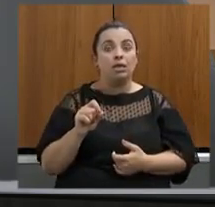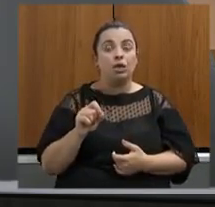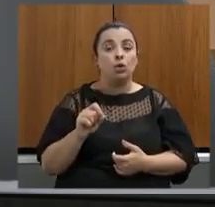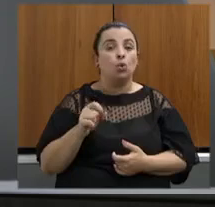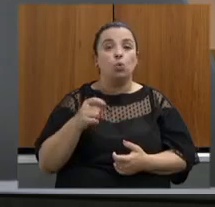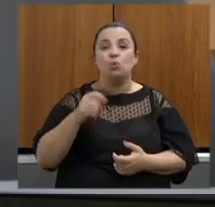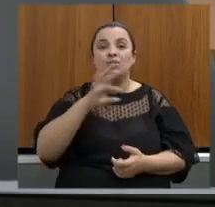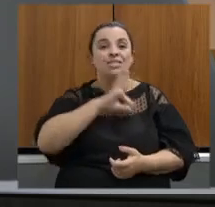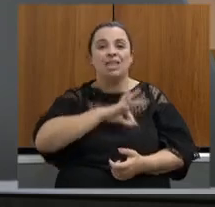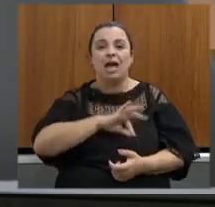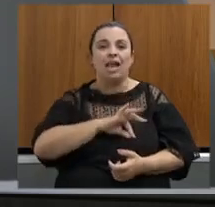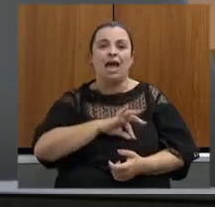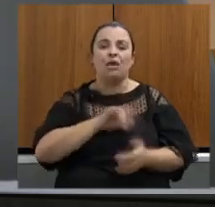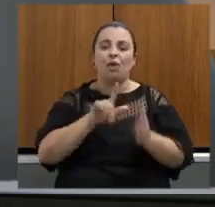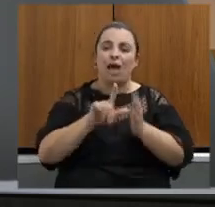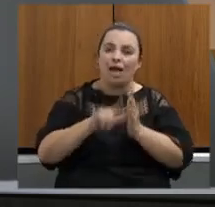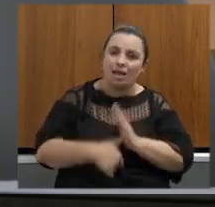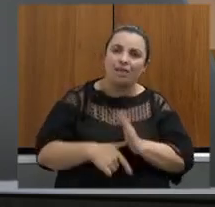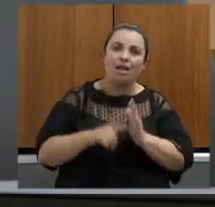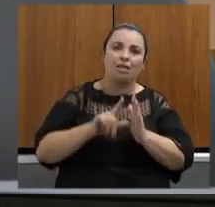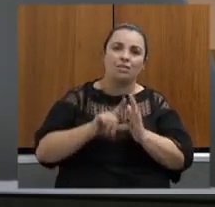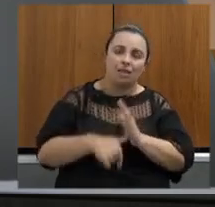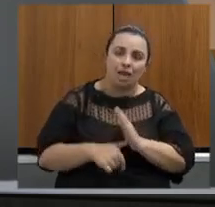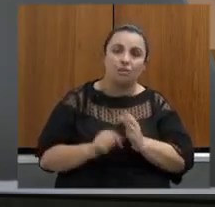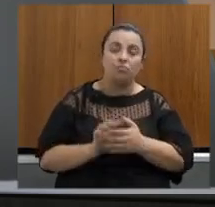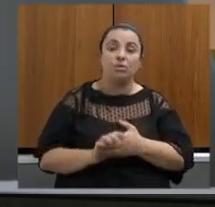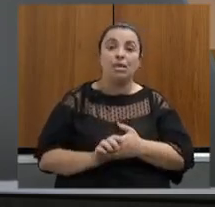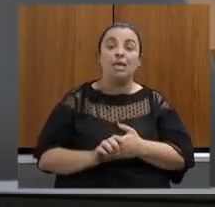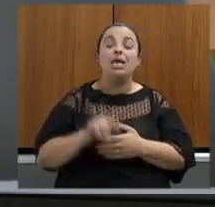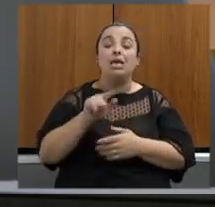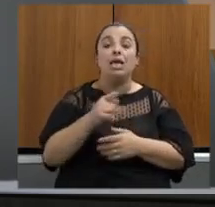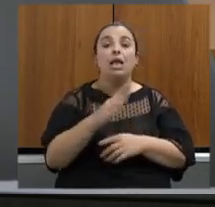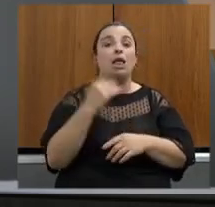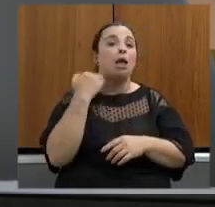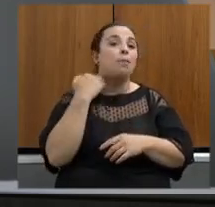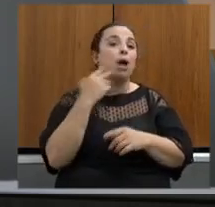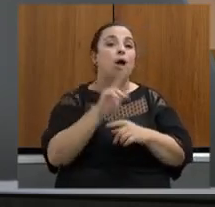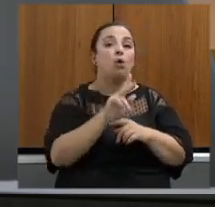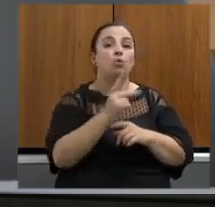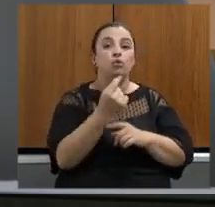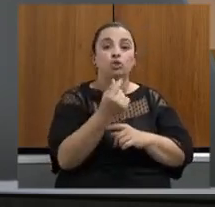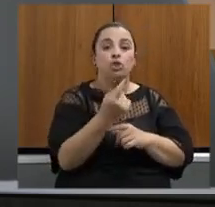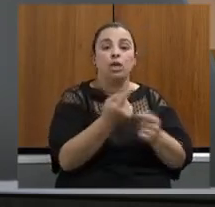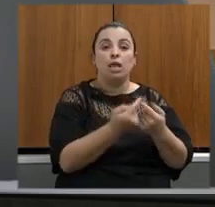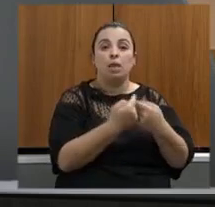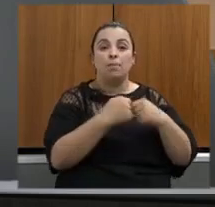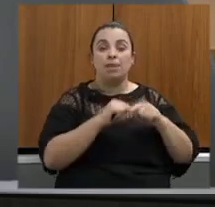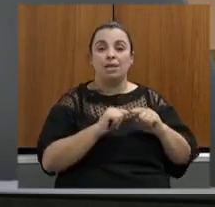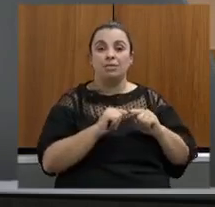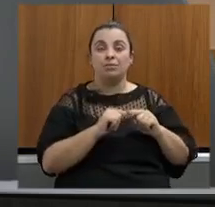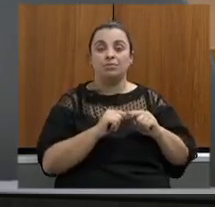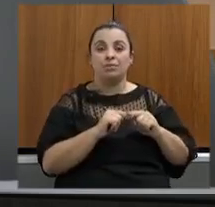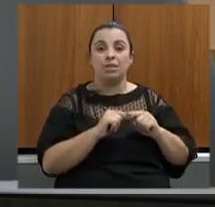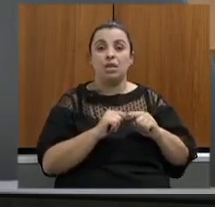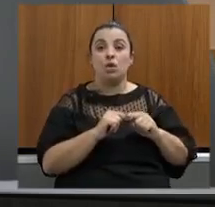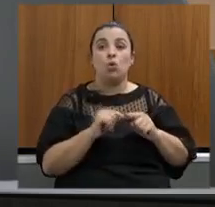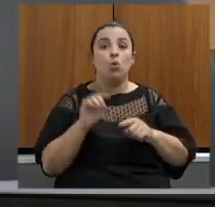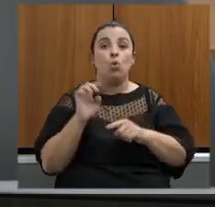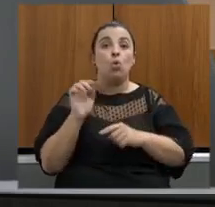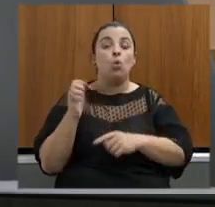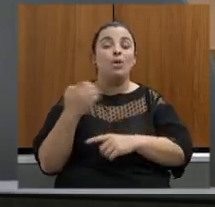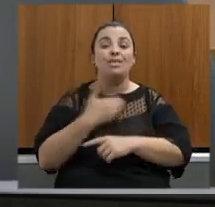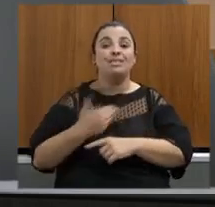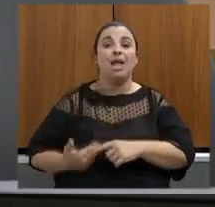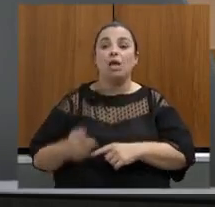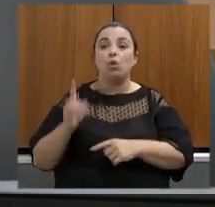dia e era descontado o valor que ele pegou um empréstimo no banco e o estado não repassava esse dinheiro bom